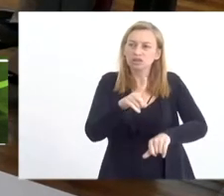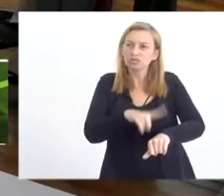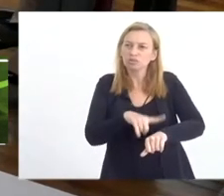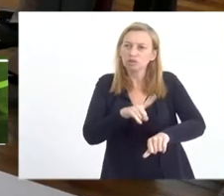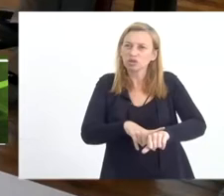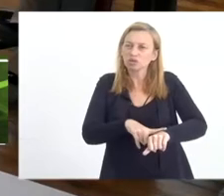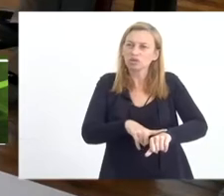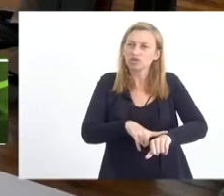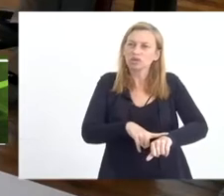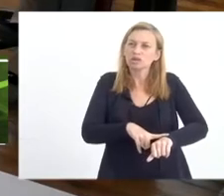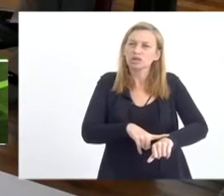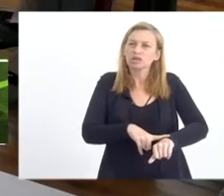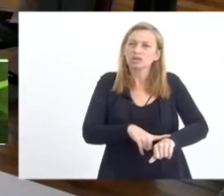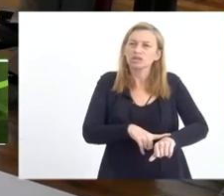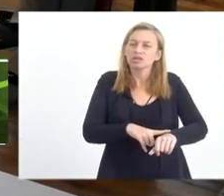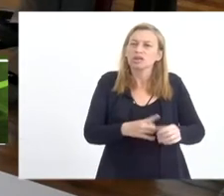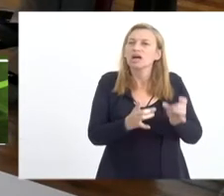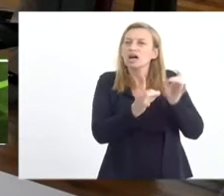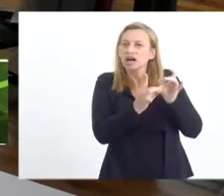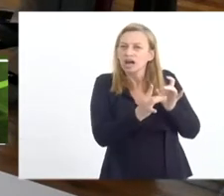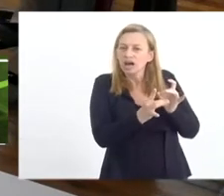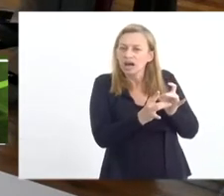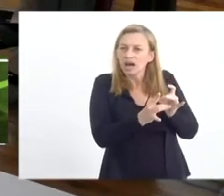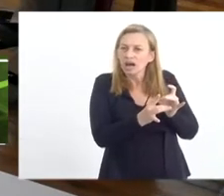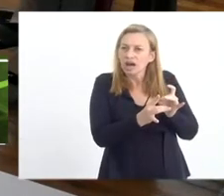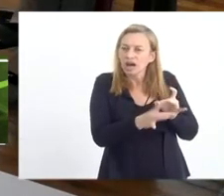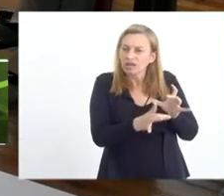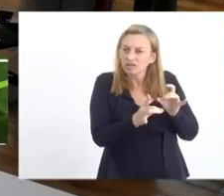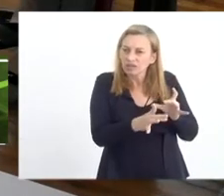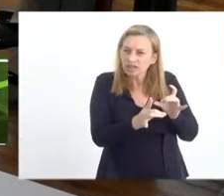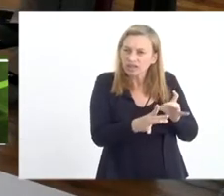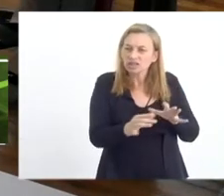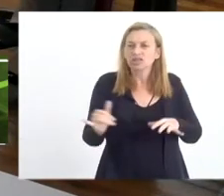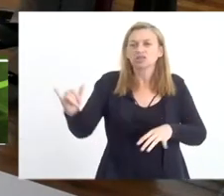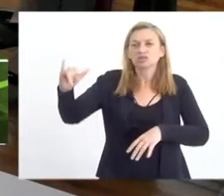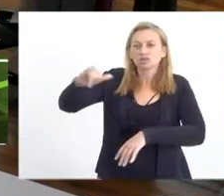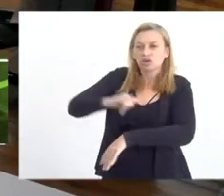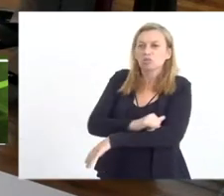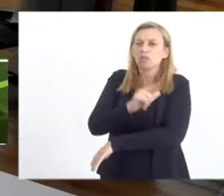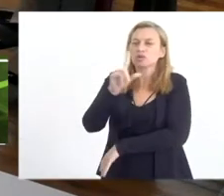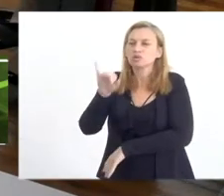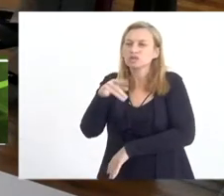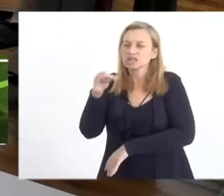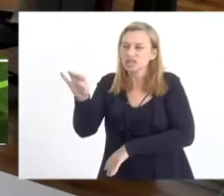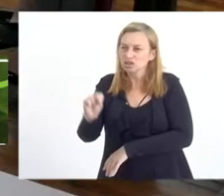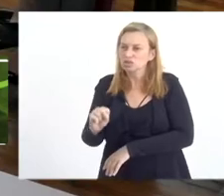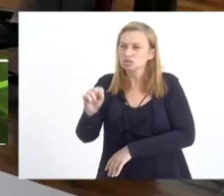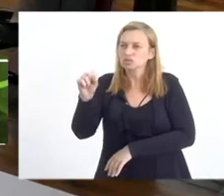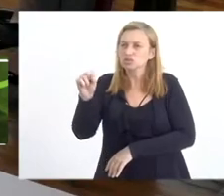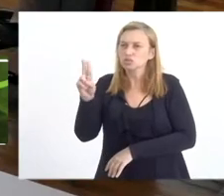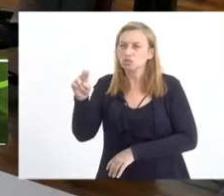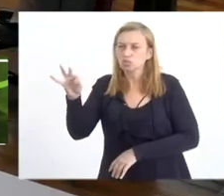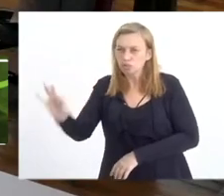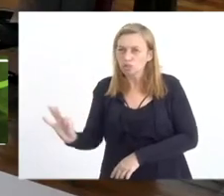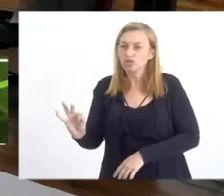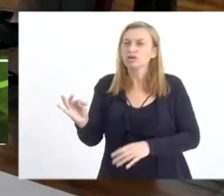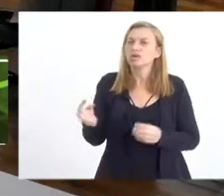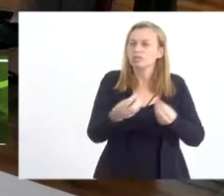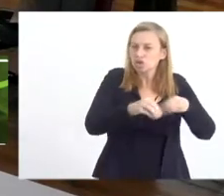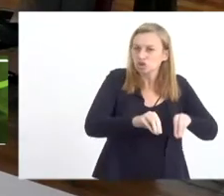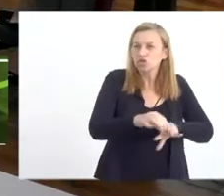momento, a privatização, do jeito que está se dando do aeroporto de São Dumont, é lesa pátria para o Rio de Janeiro